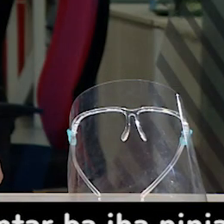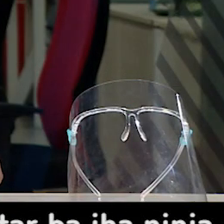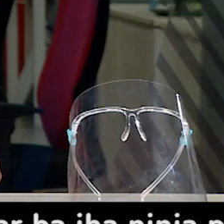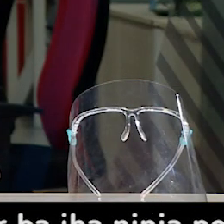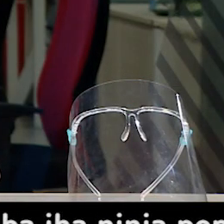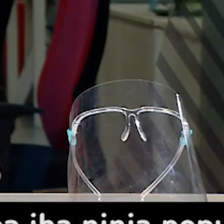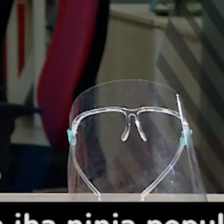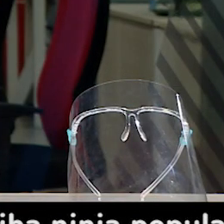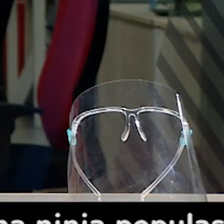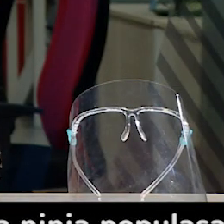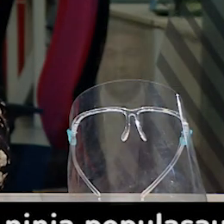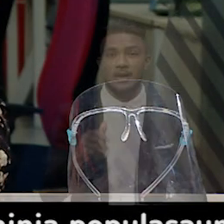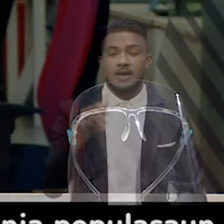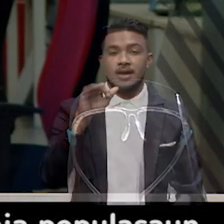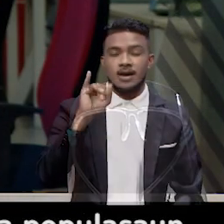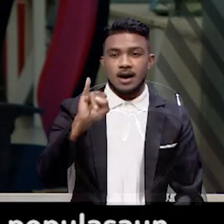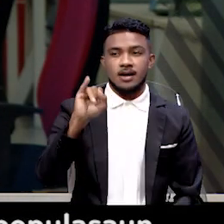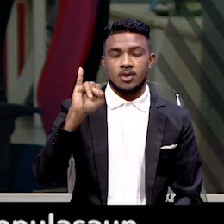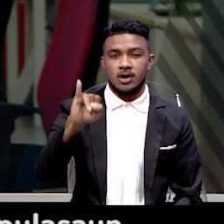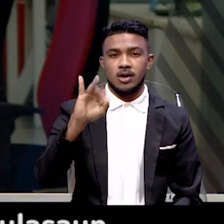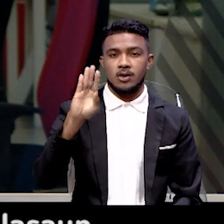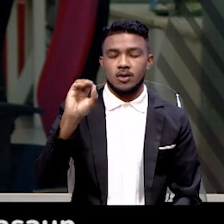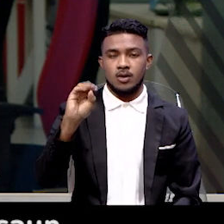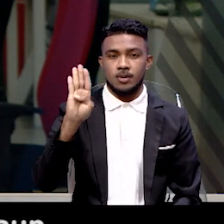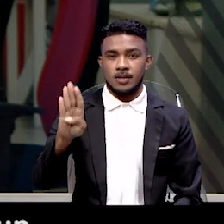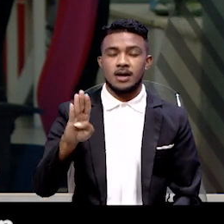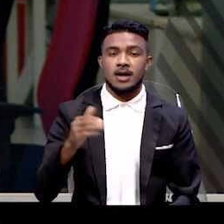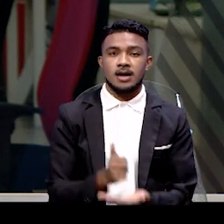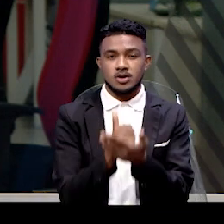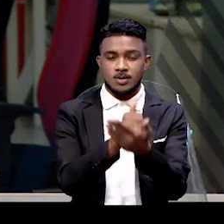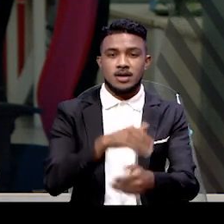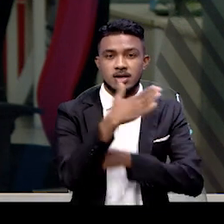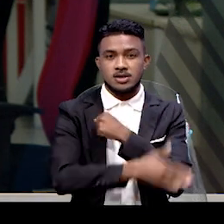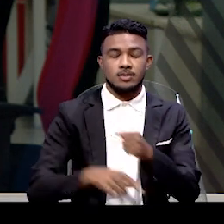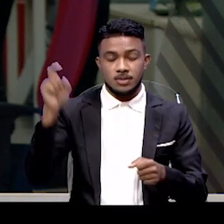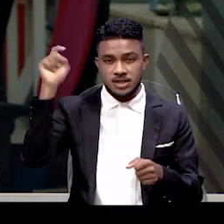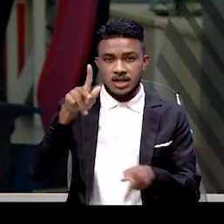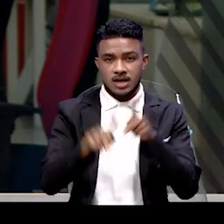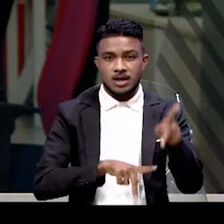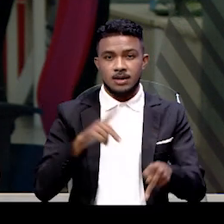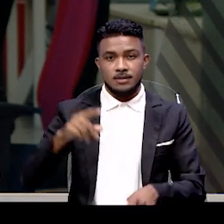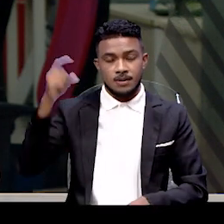Reitor Ayobi Hateteng, ato contribui ba nação, precisa emanebe matenek.